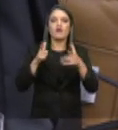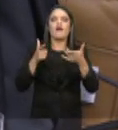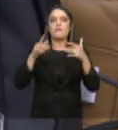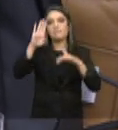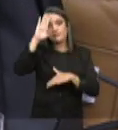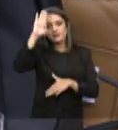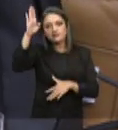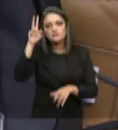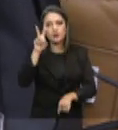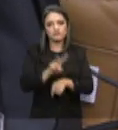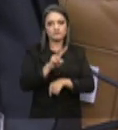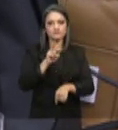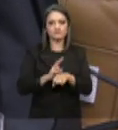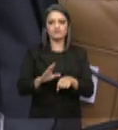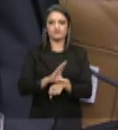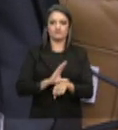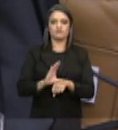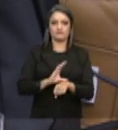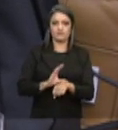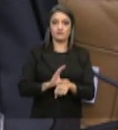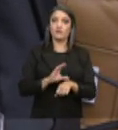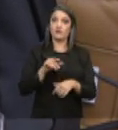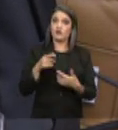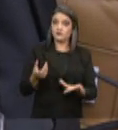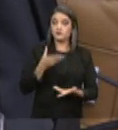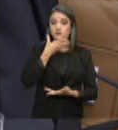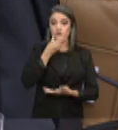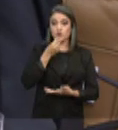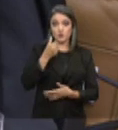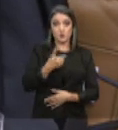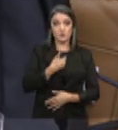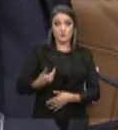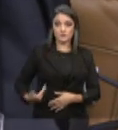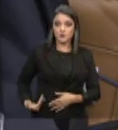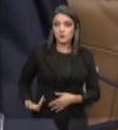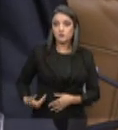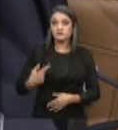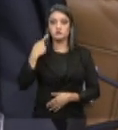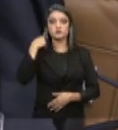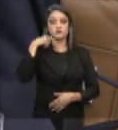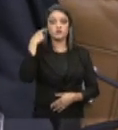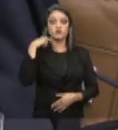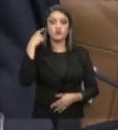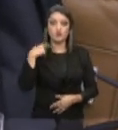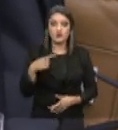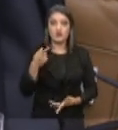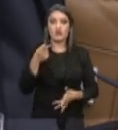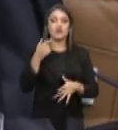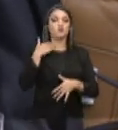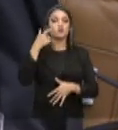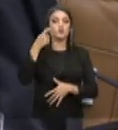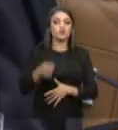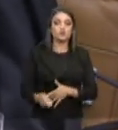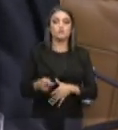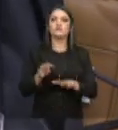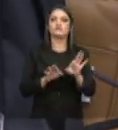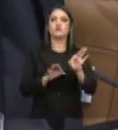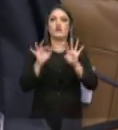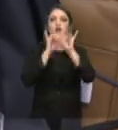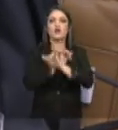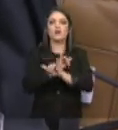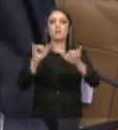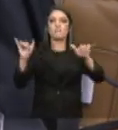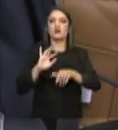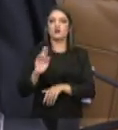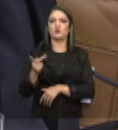eu fiz como homem público juris consulte advogado formulador da célebre campanha